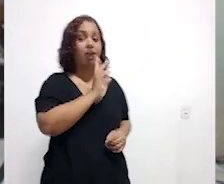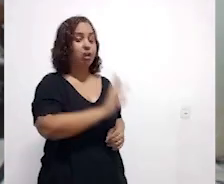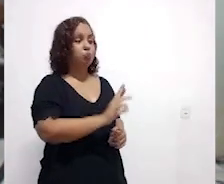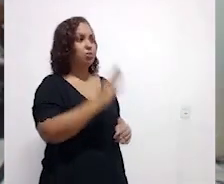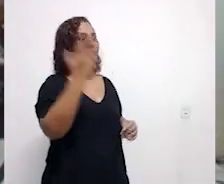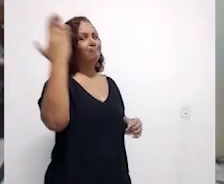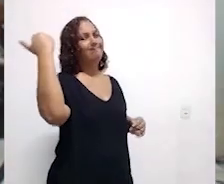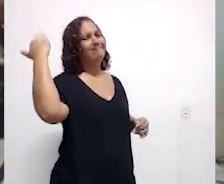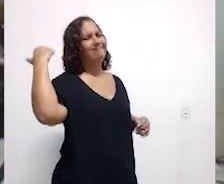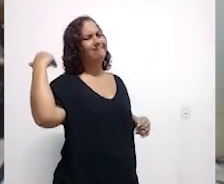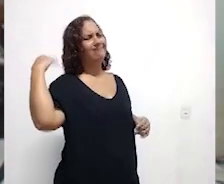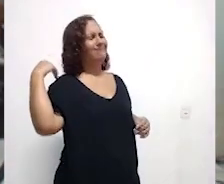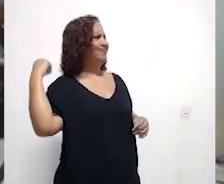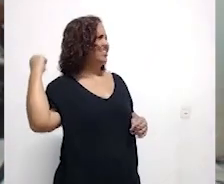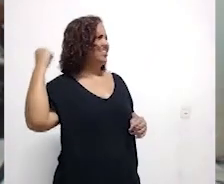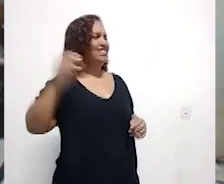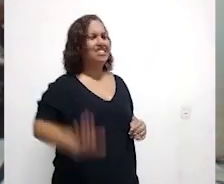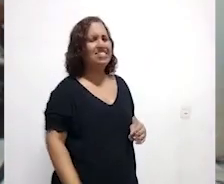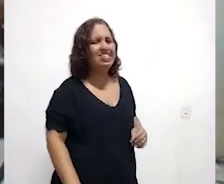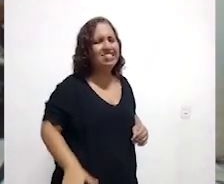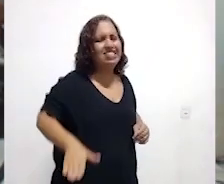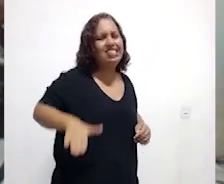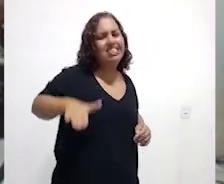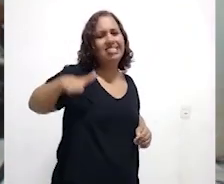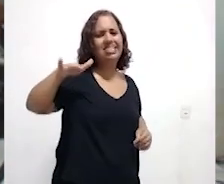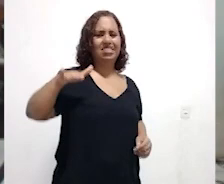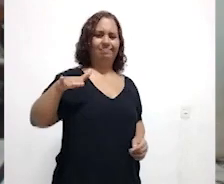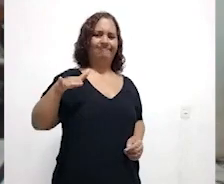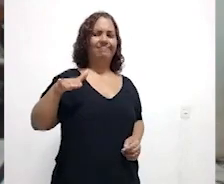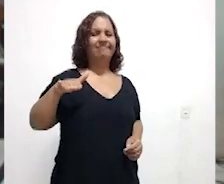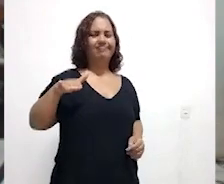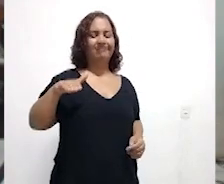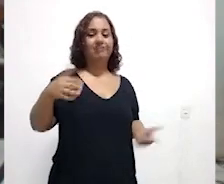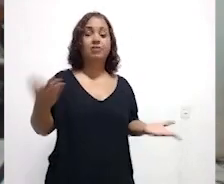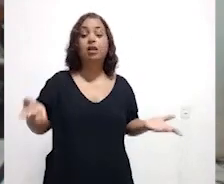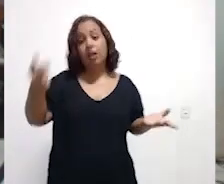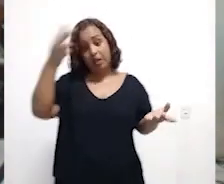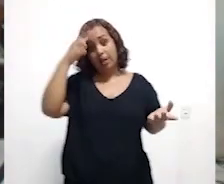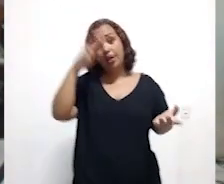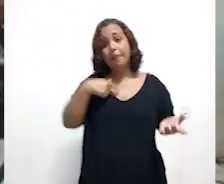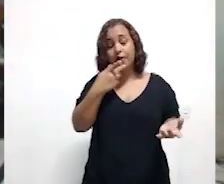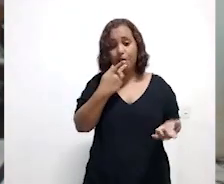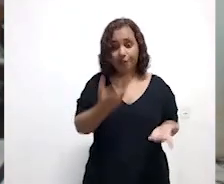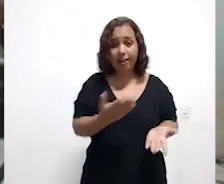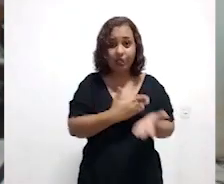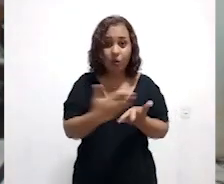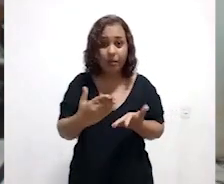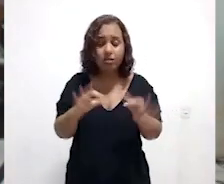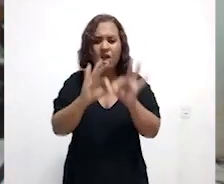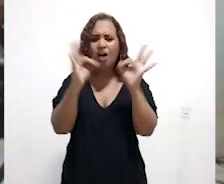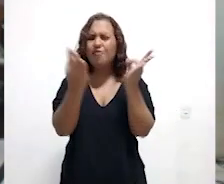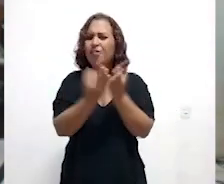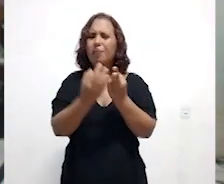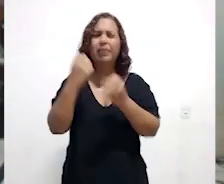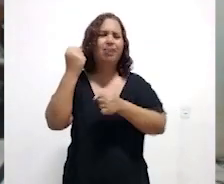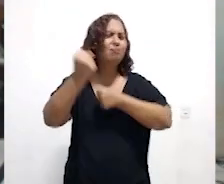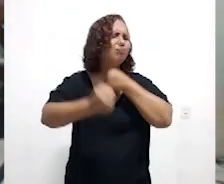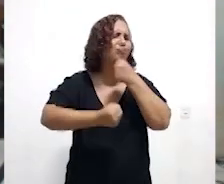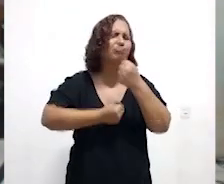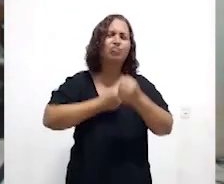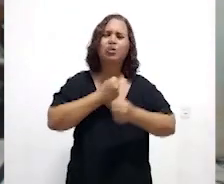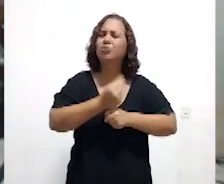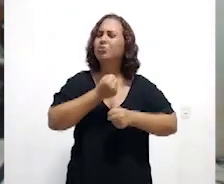no início? Essa família era atormentada há muitos anos, há muito